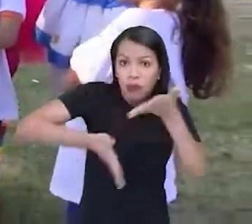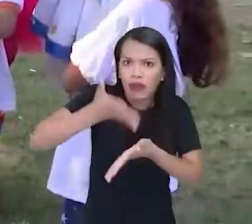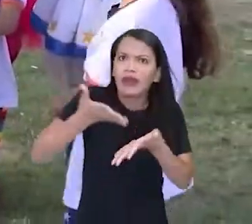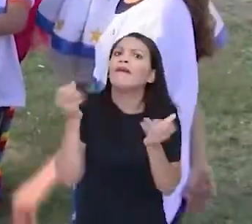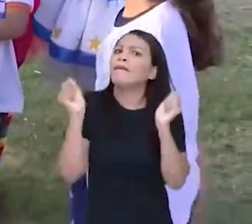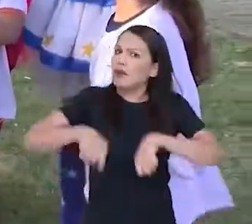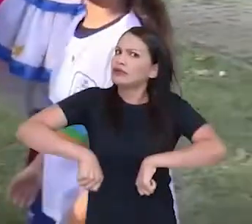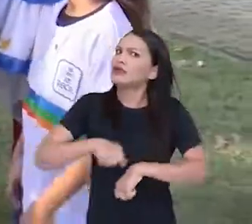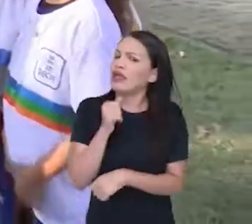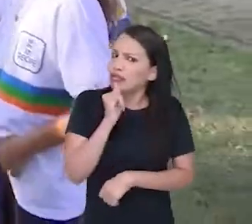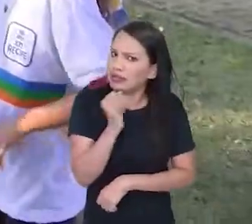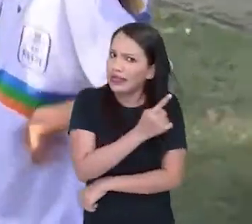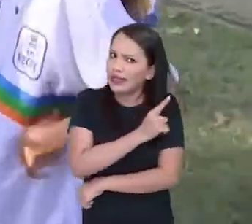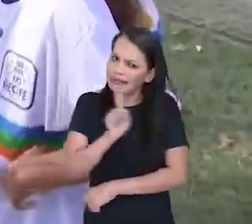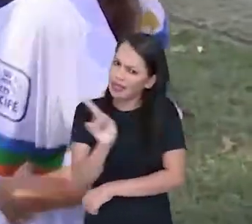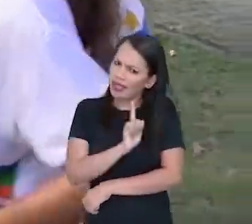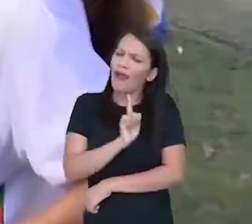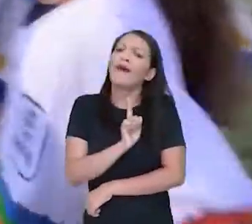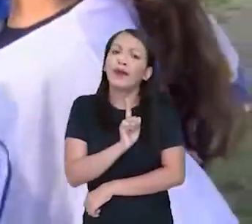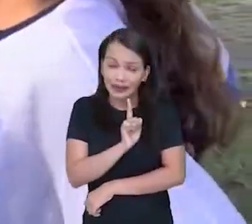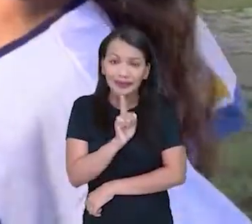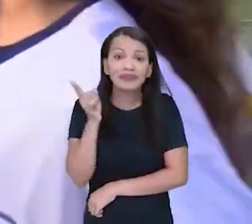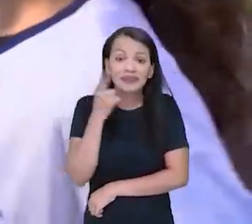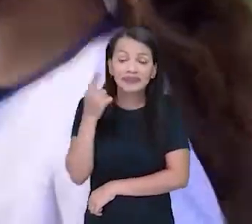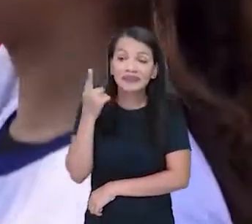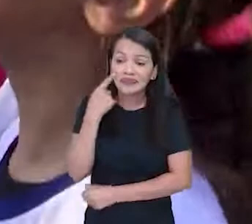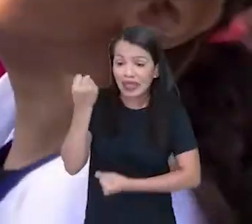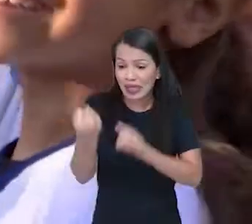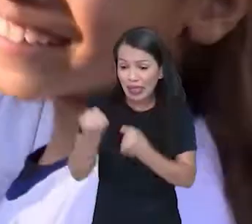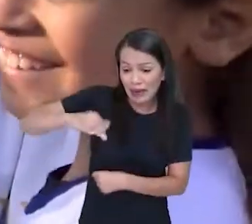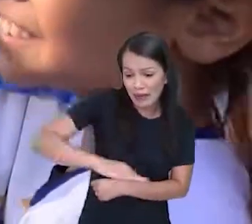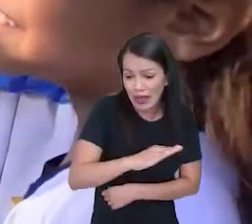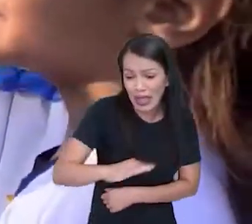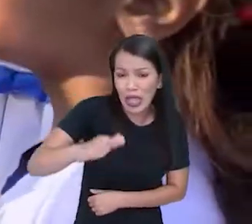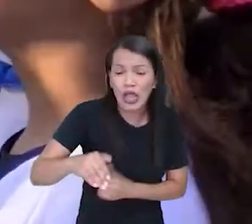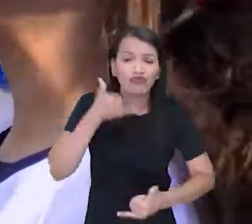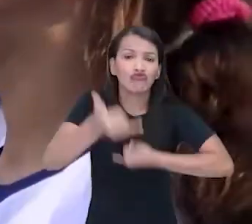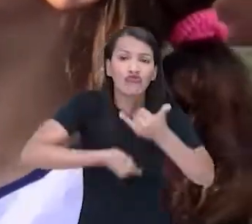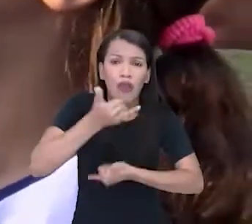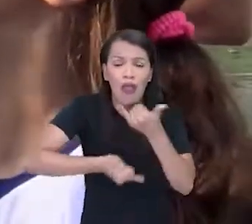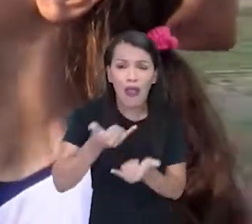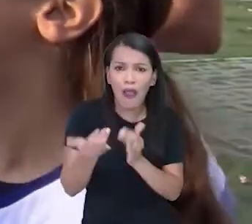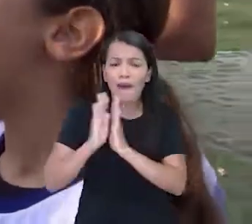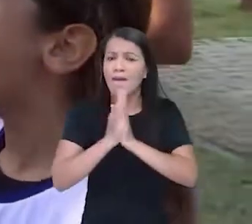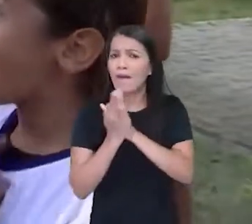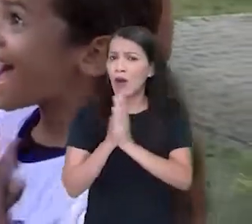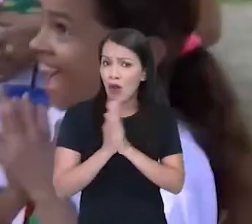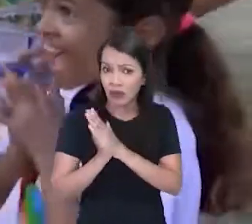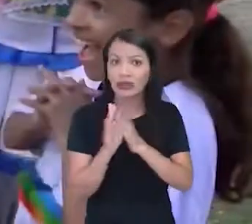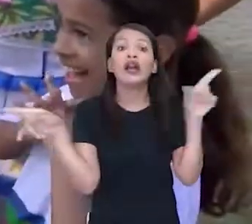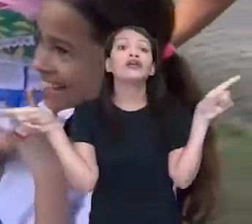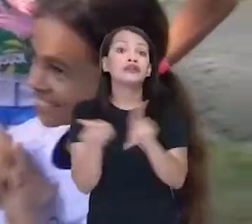não carrinho jogos boneca montar um jogo de